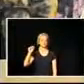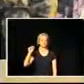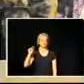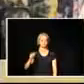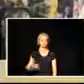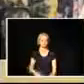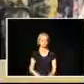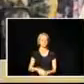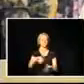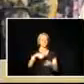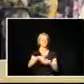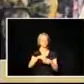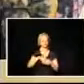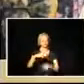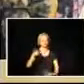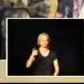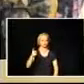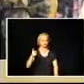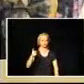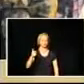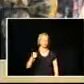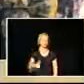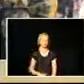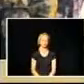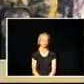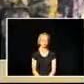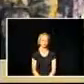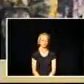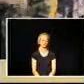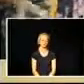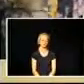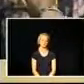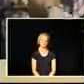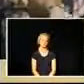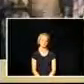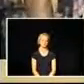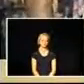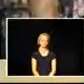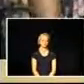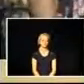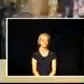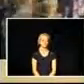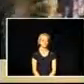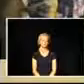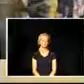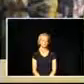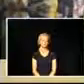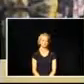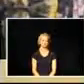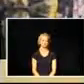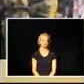Em votação, aprovado. Parabéns. Novamente, vereador.